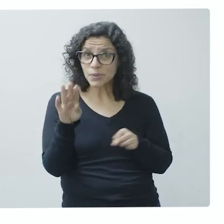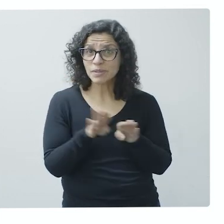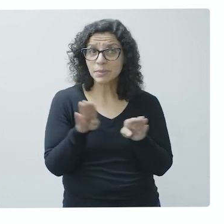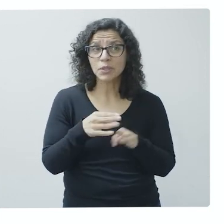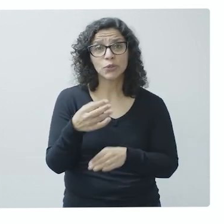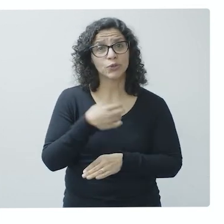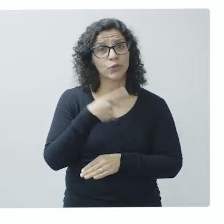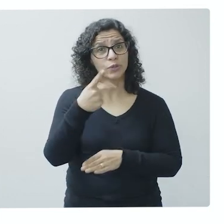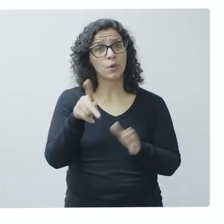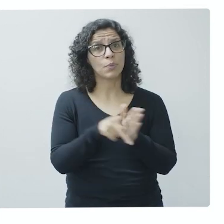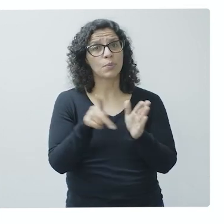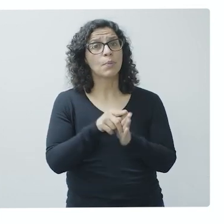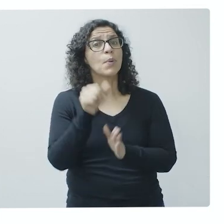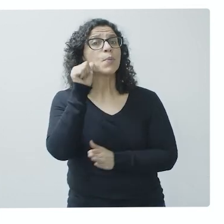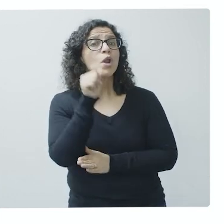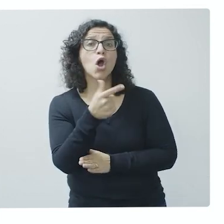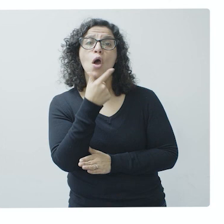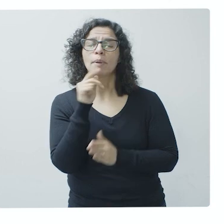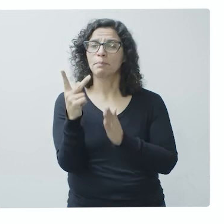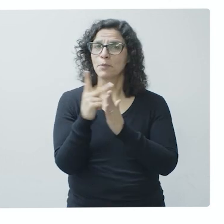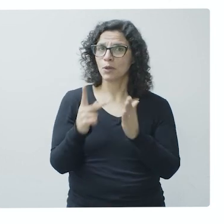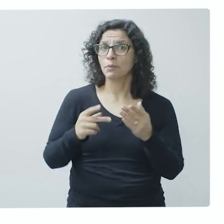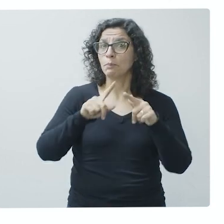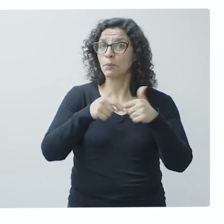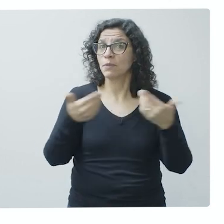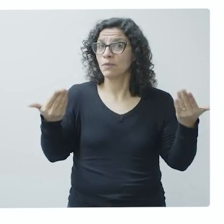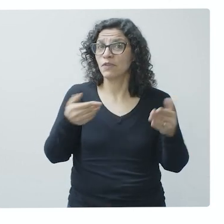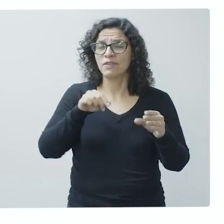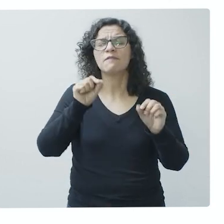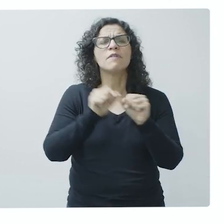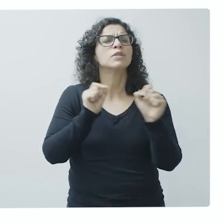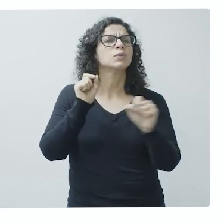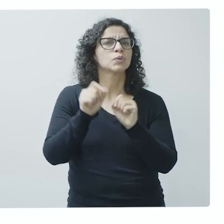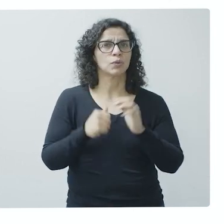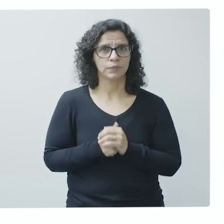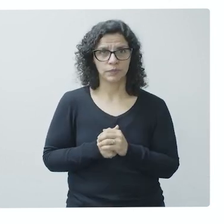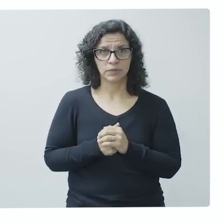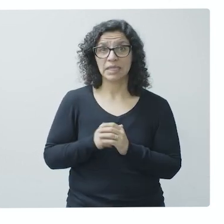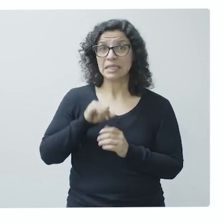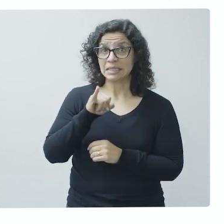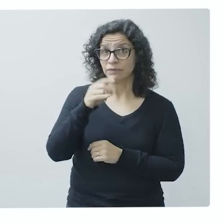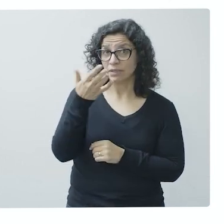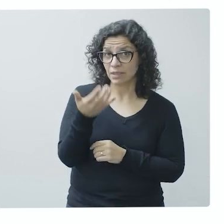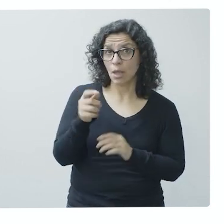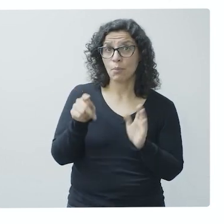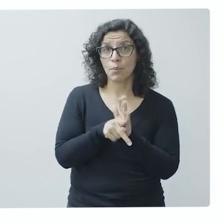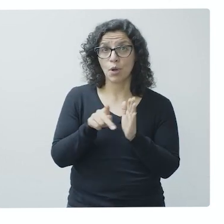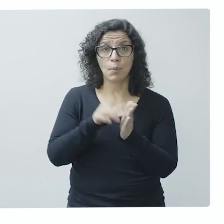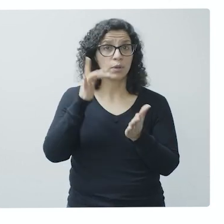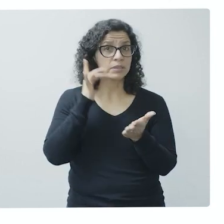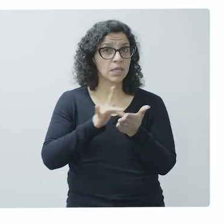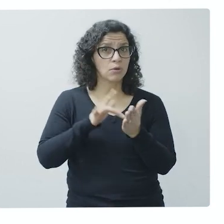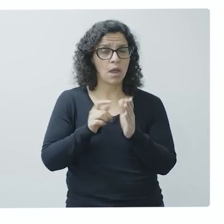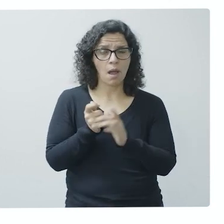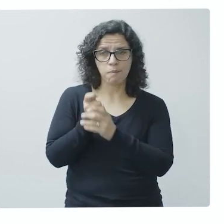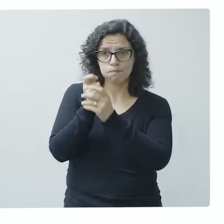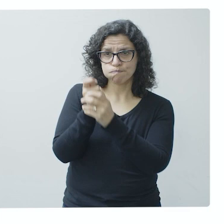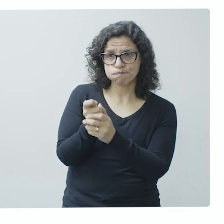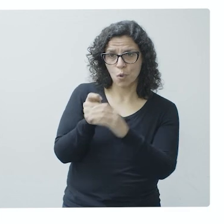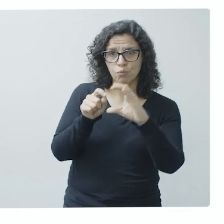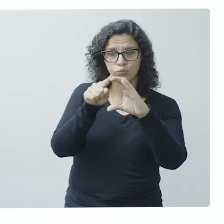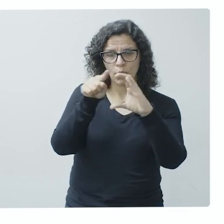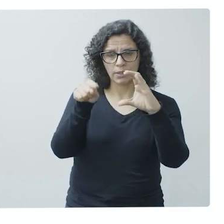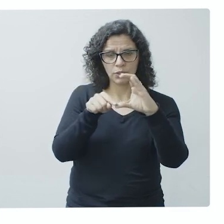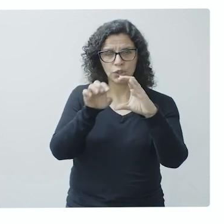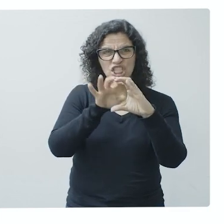do seu lado poetisa. E por isso você faz o quê? Se você apontar a sua câmera para esse